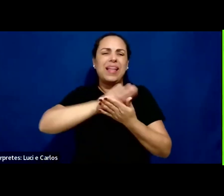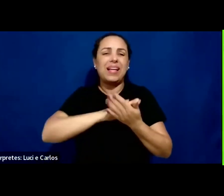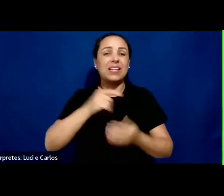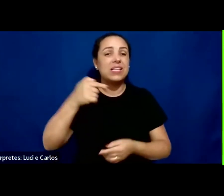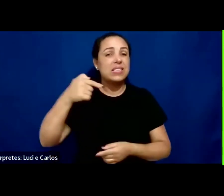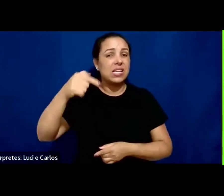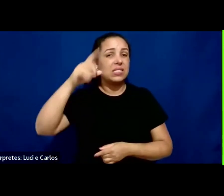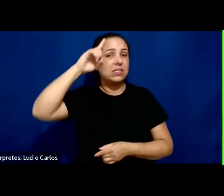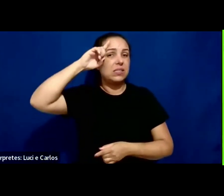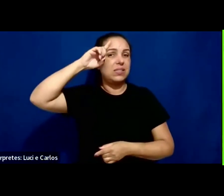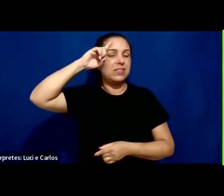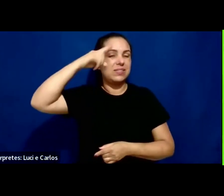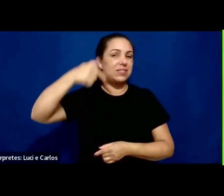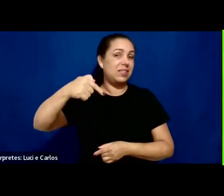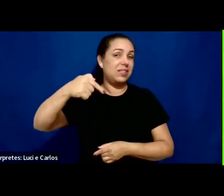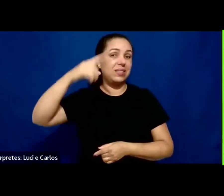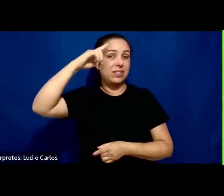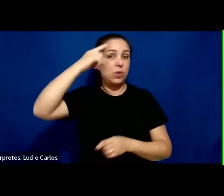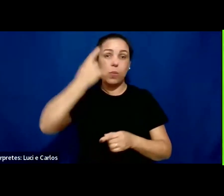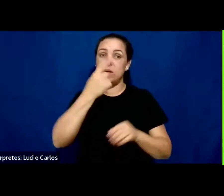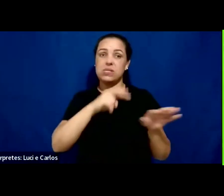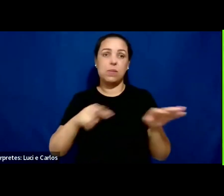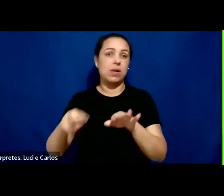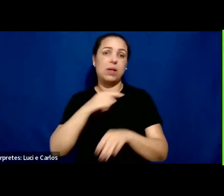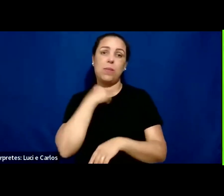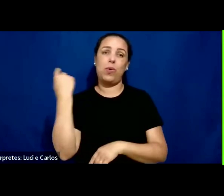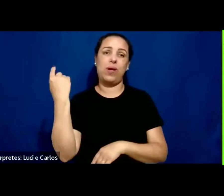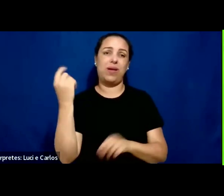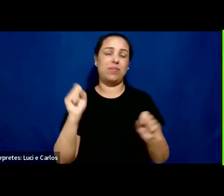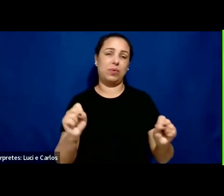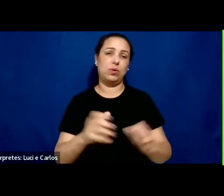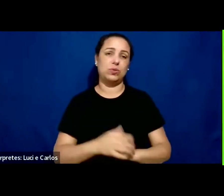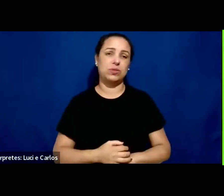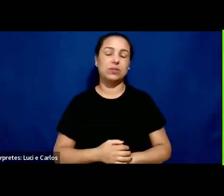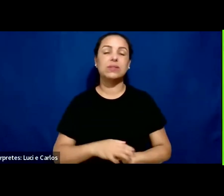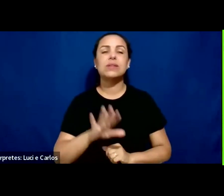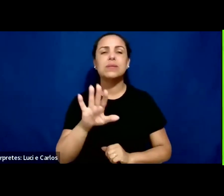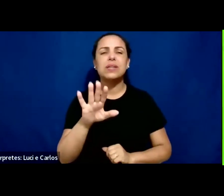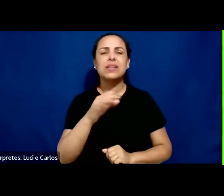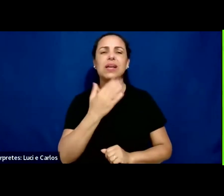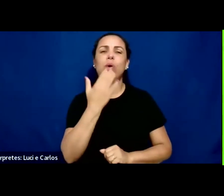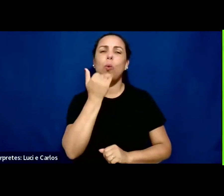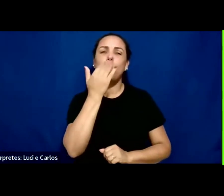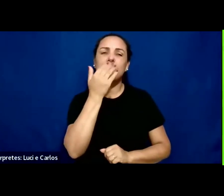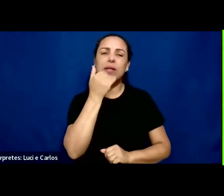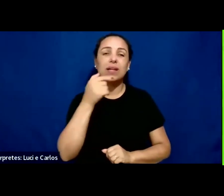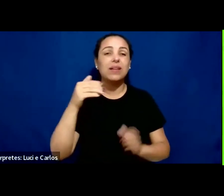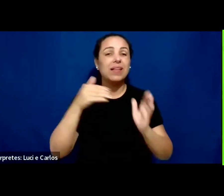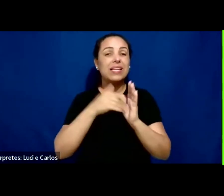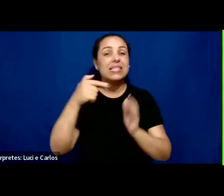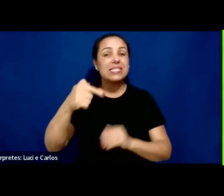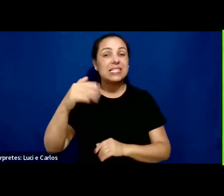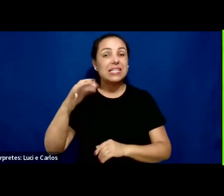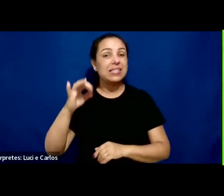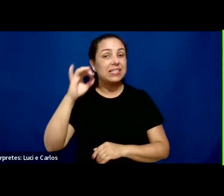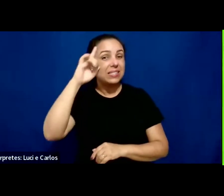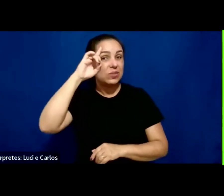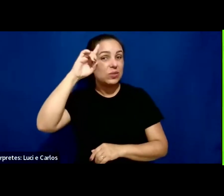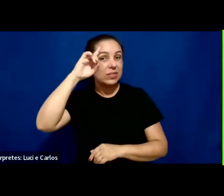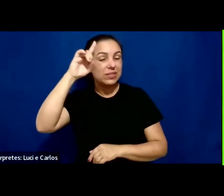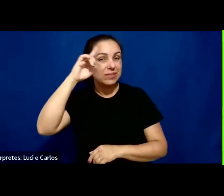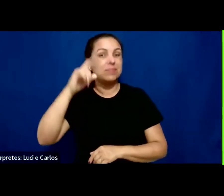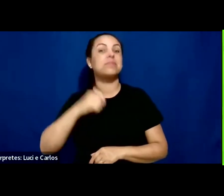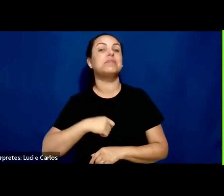Sem alimento, você suporta até 70 dias. Então, tem muita gente